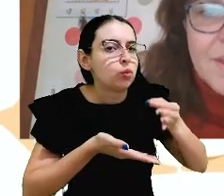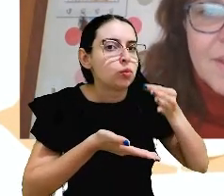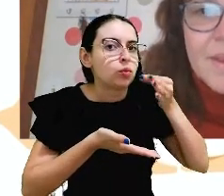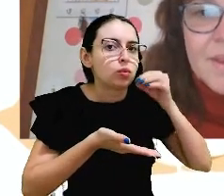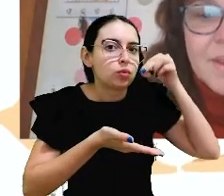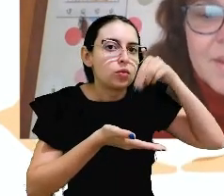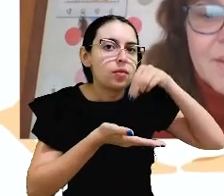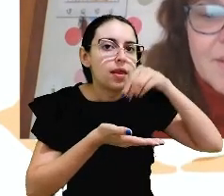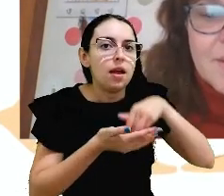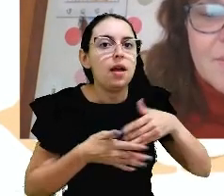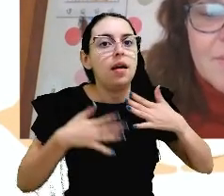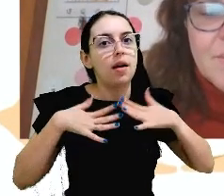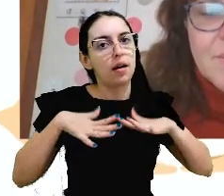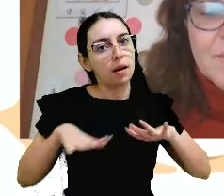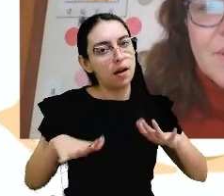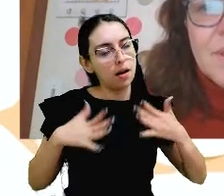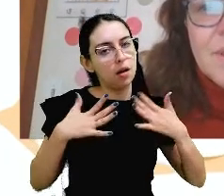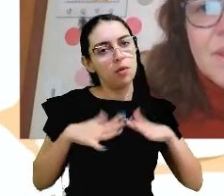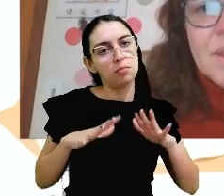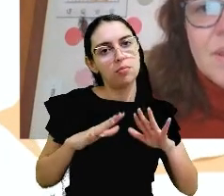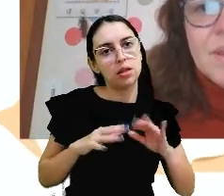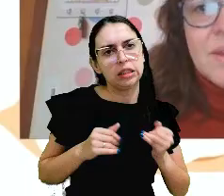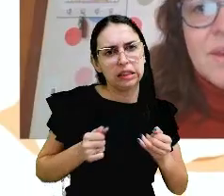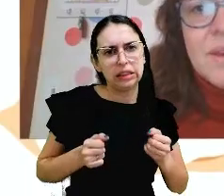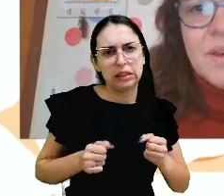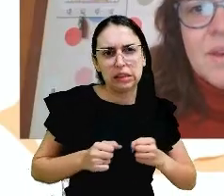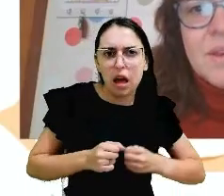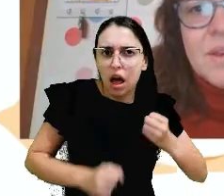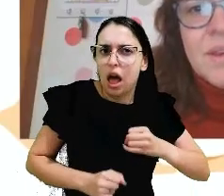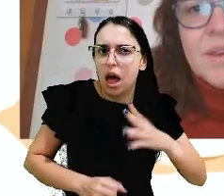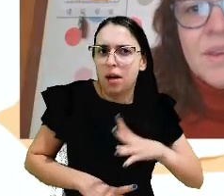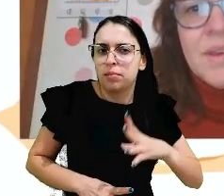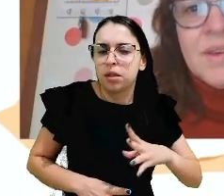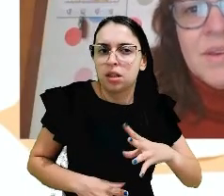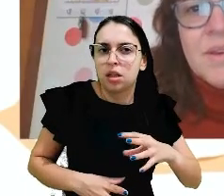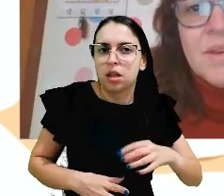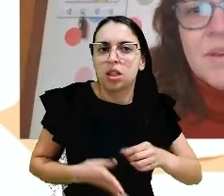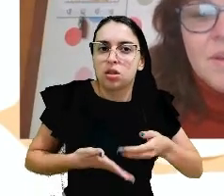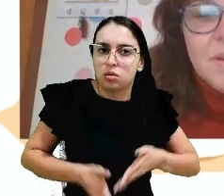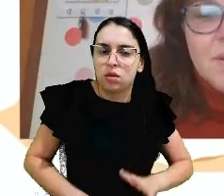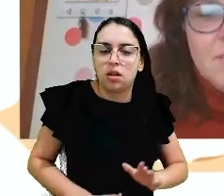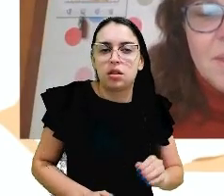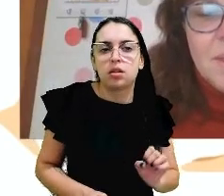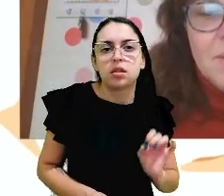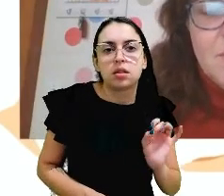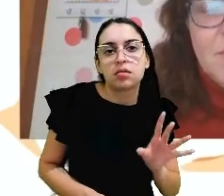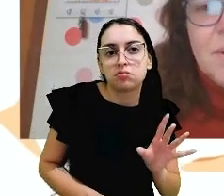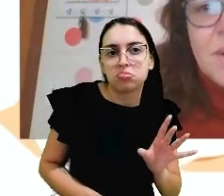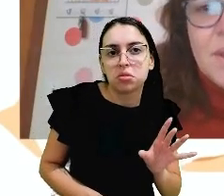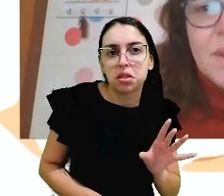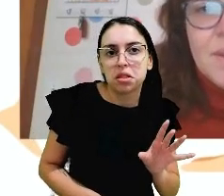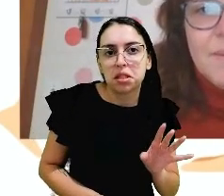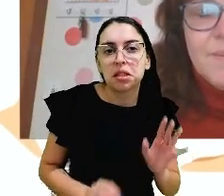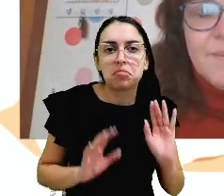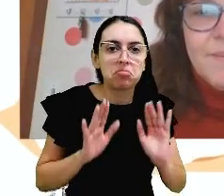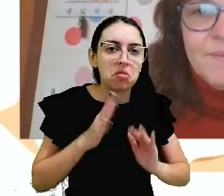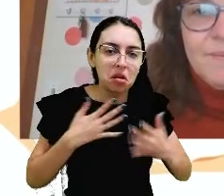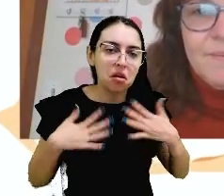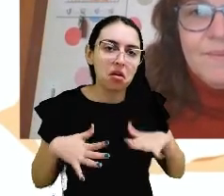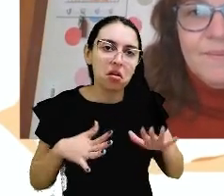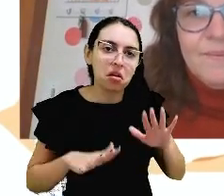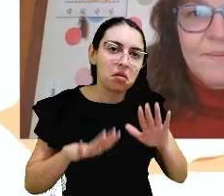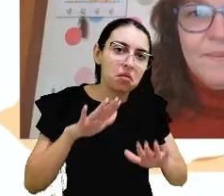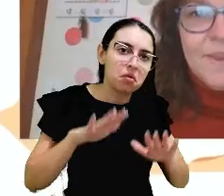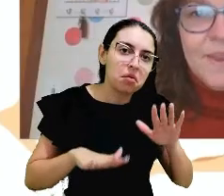chá para as contrações serem aceleradas, se apazigua